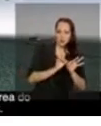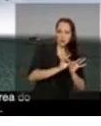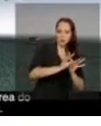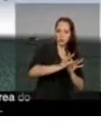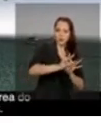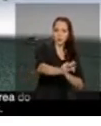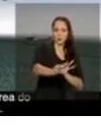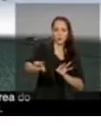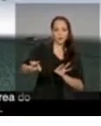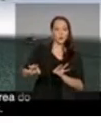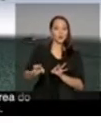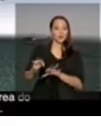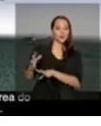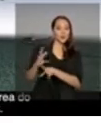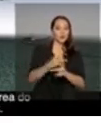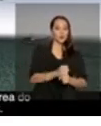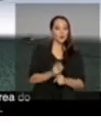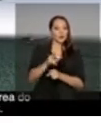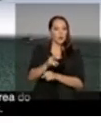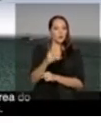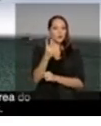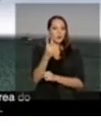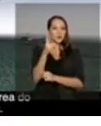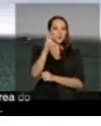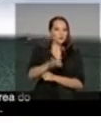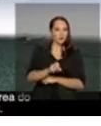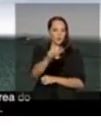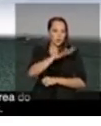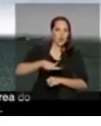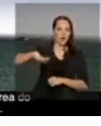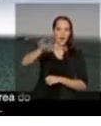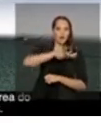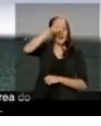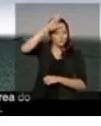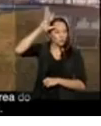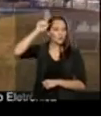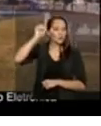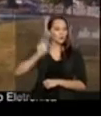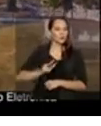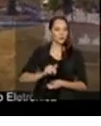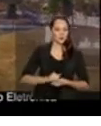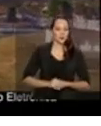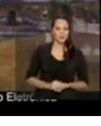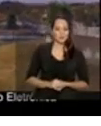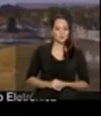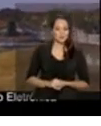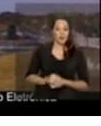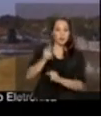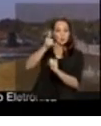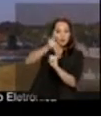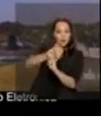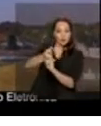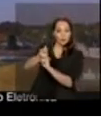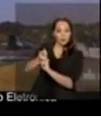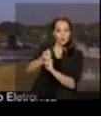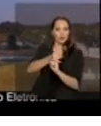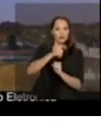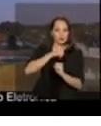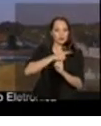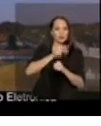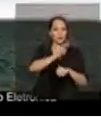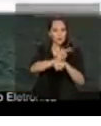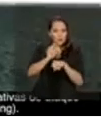quadrados, equivalente a quase 2 vezes a área do estado do Mato Grosso do Sul. O radar é dotado de medidas de